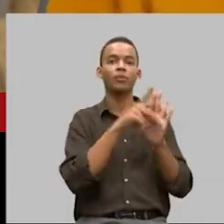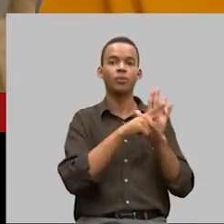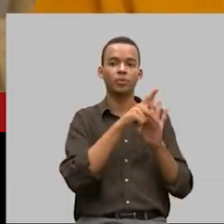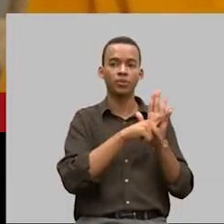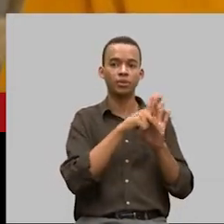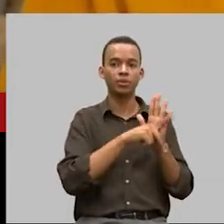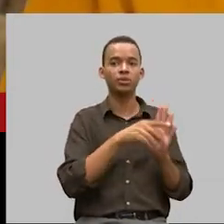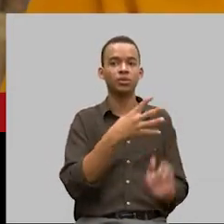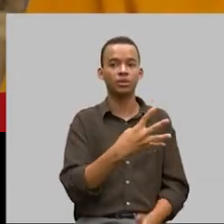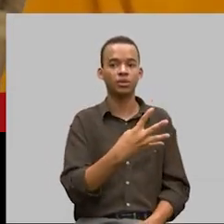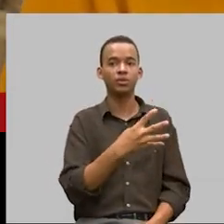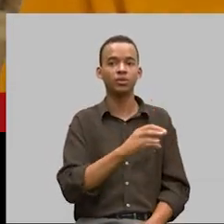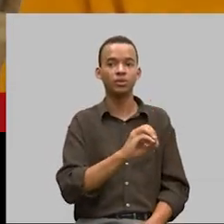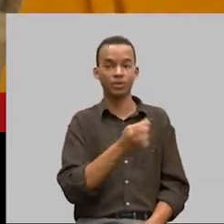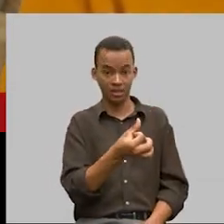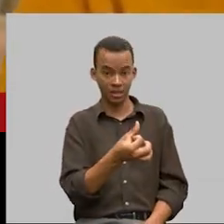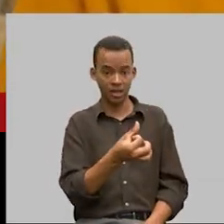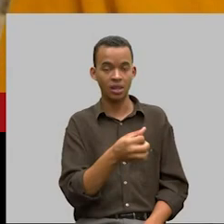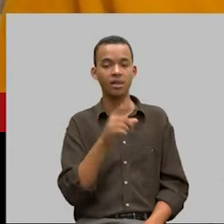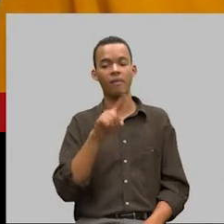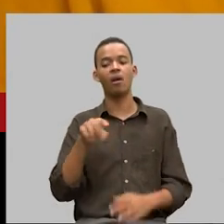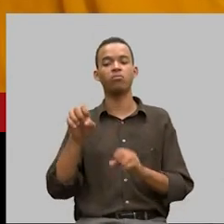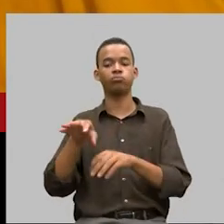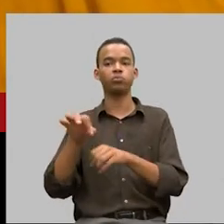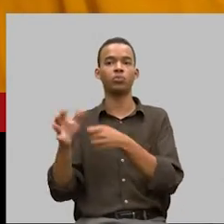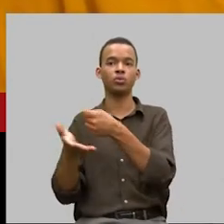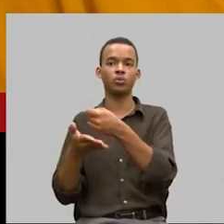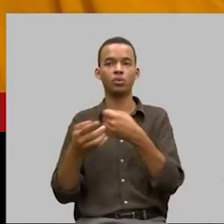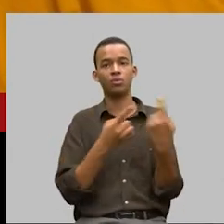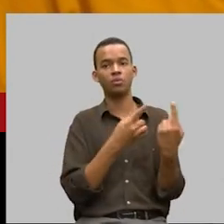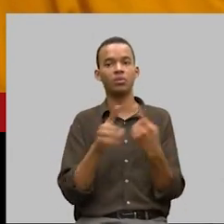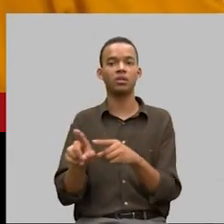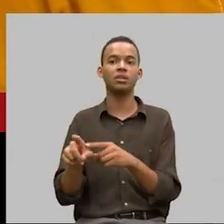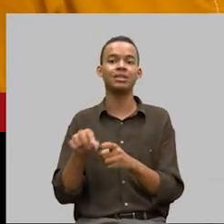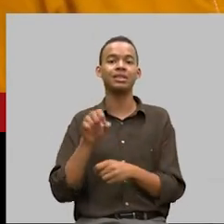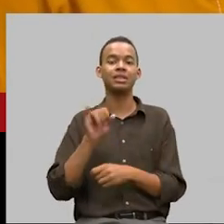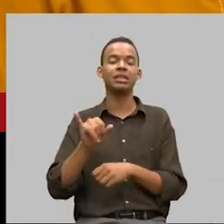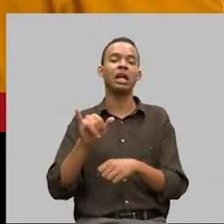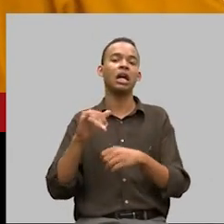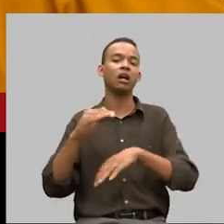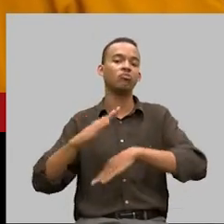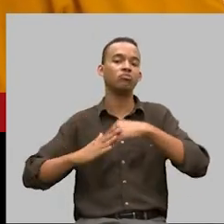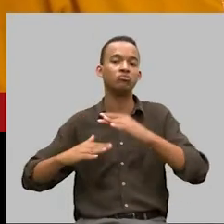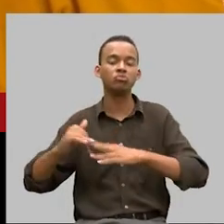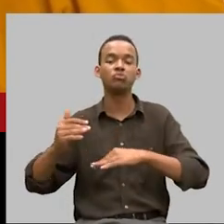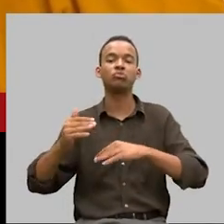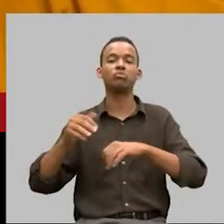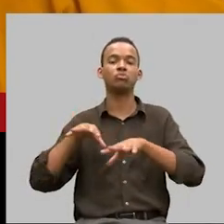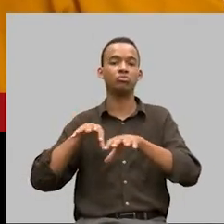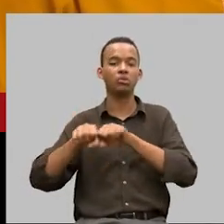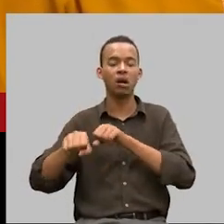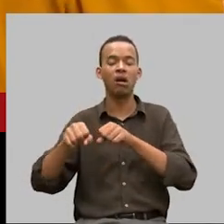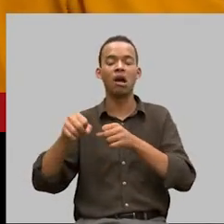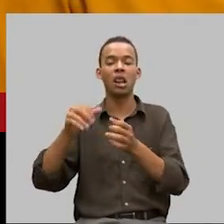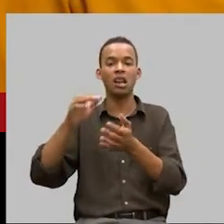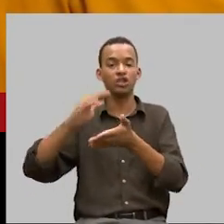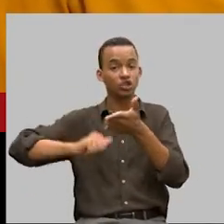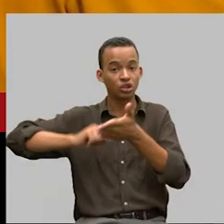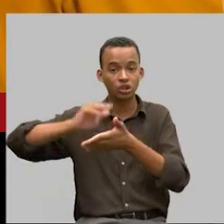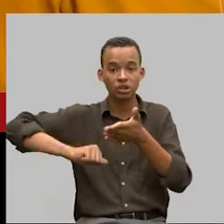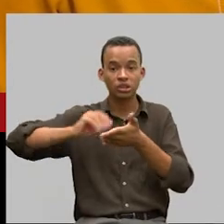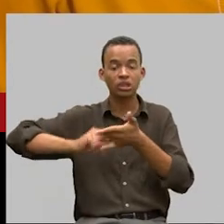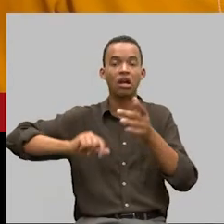educação básica como é que a gente avança no direito à educação no campo com menos Professor com menos auxiliares de serviço com menos especialistas da Educação